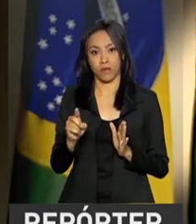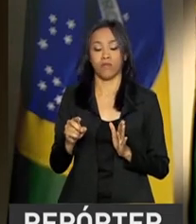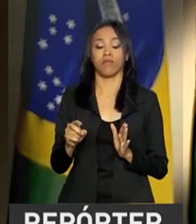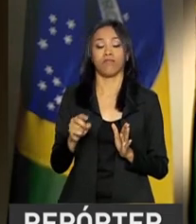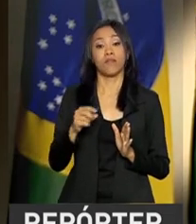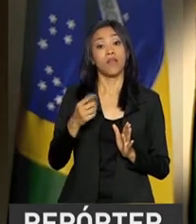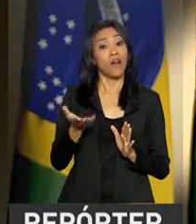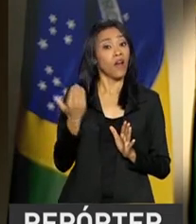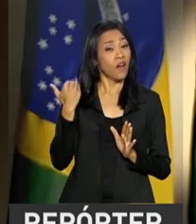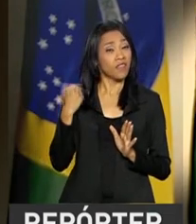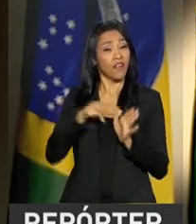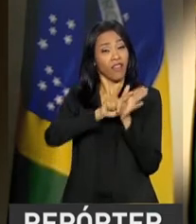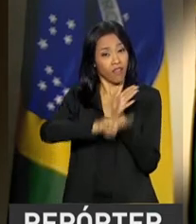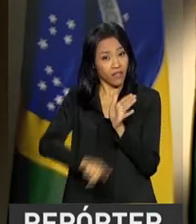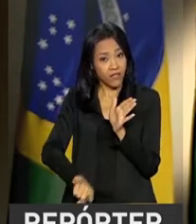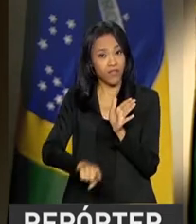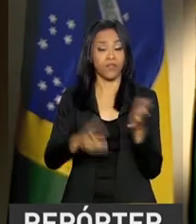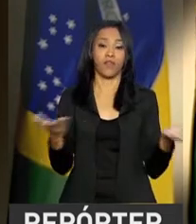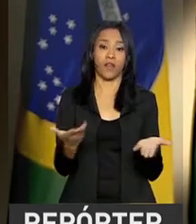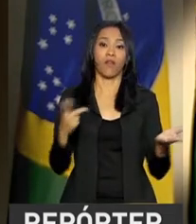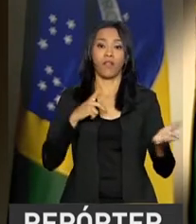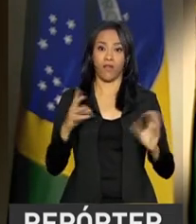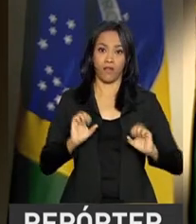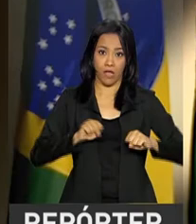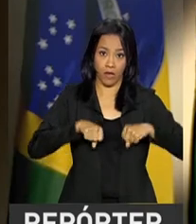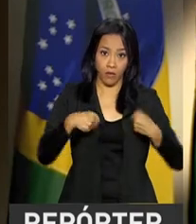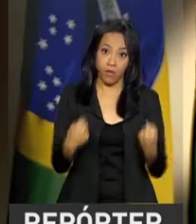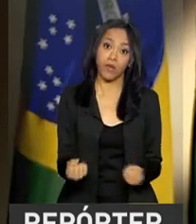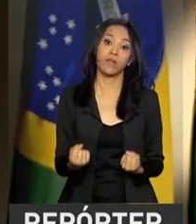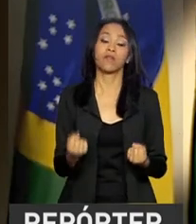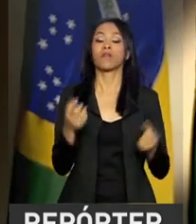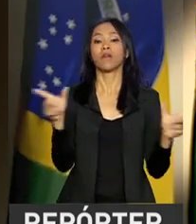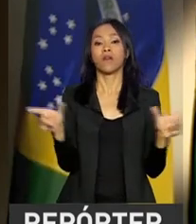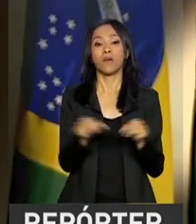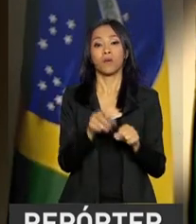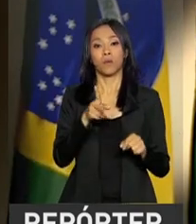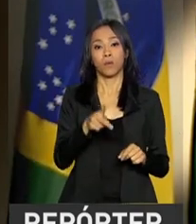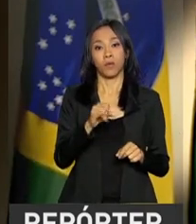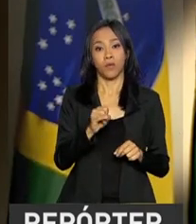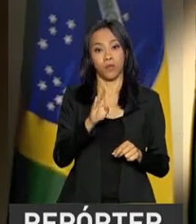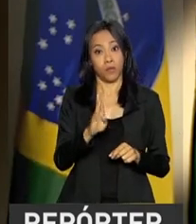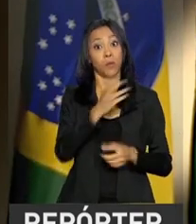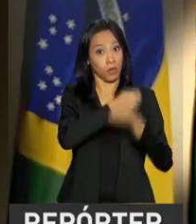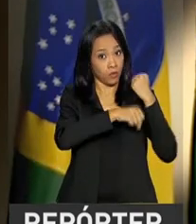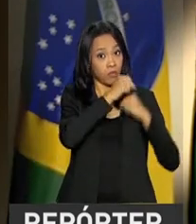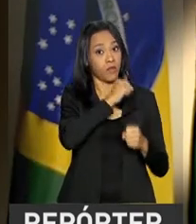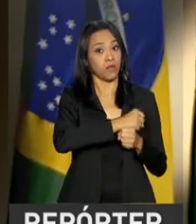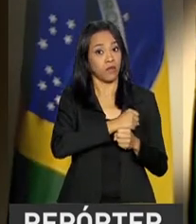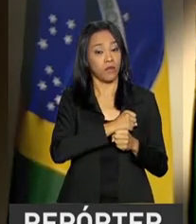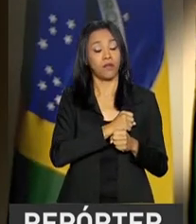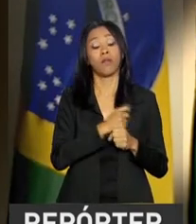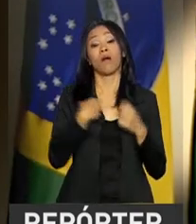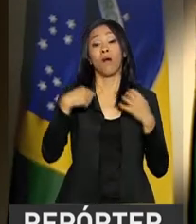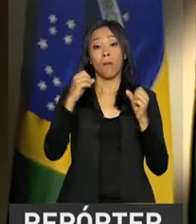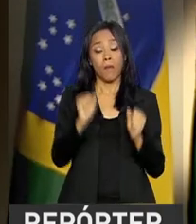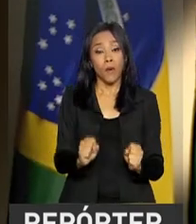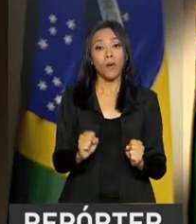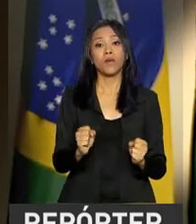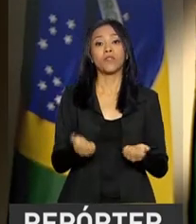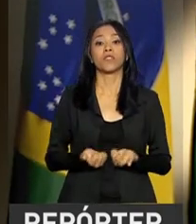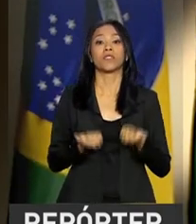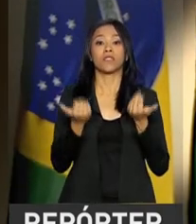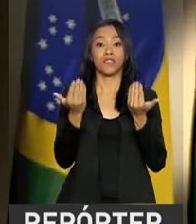negativos e agora houve uma recuperação e essa recuperação do ano passado pode importar pode trazer um